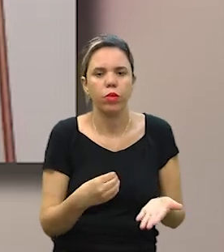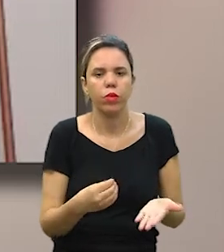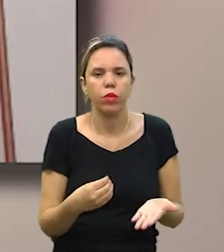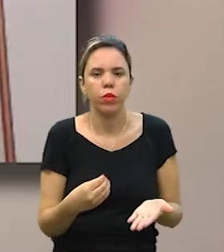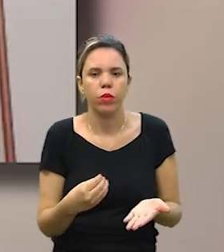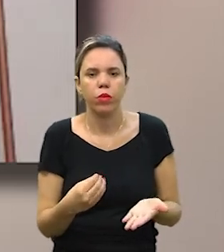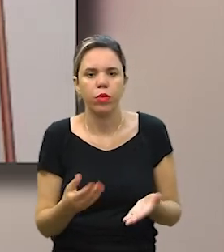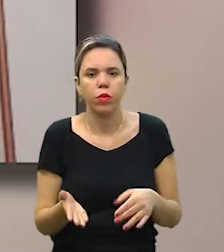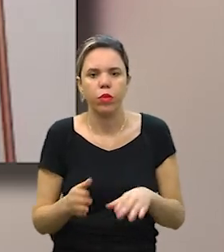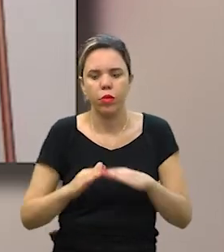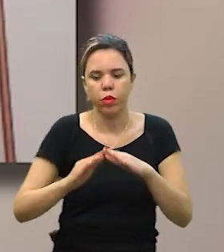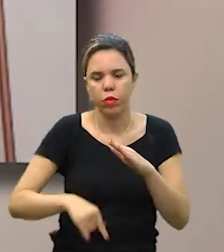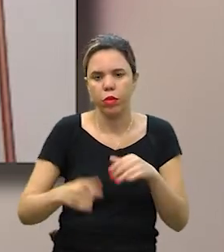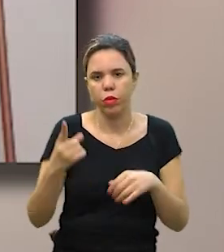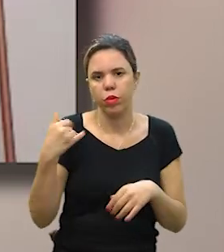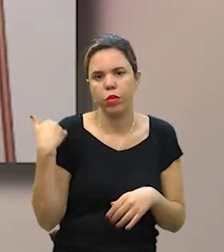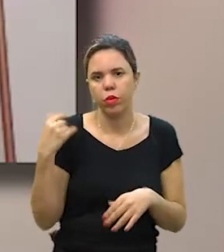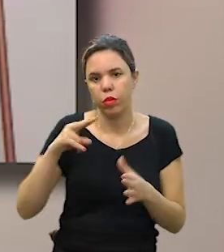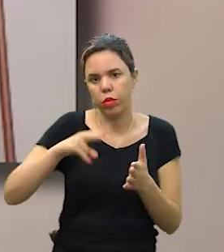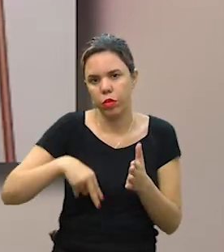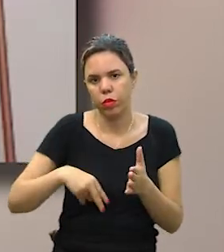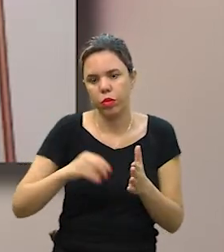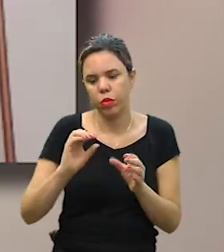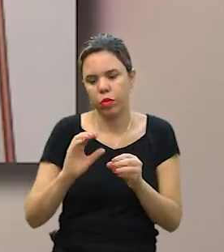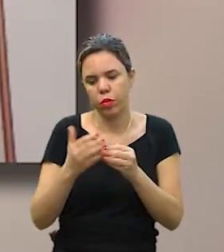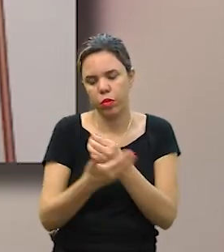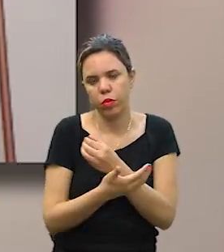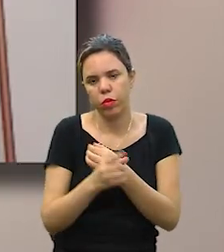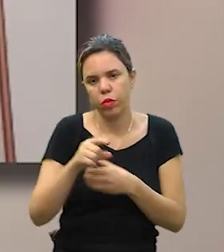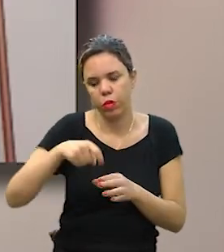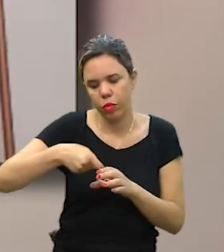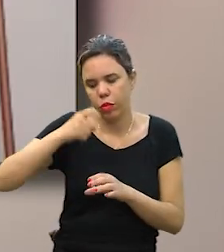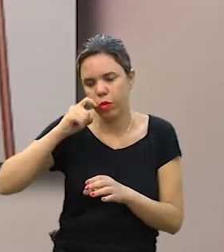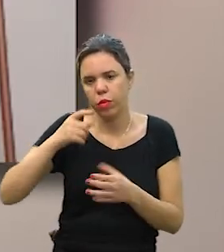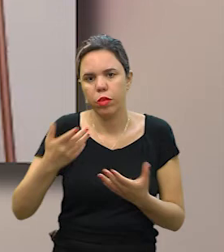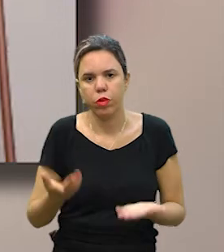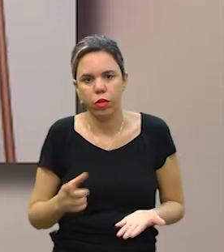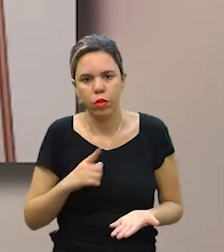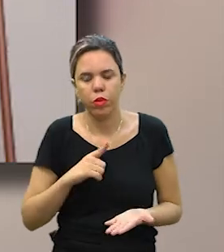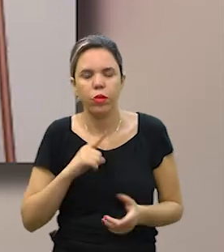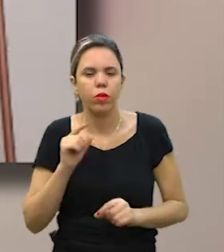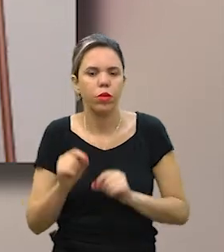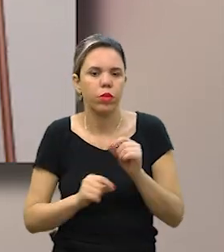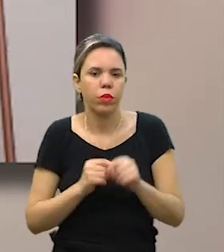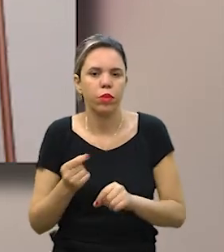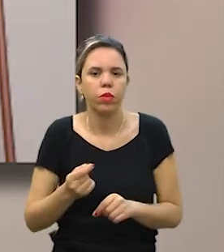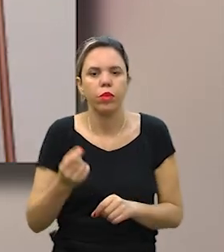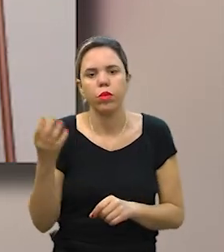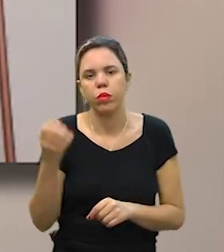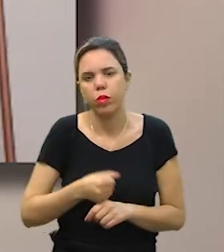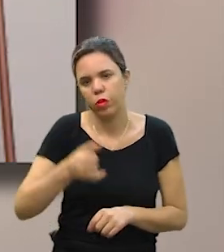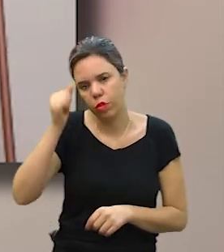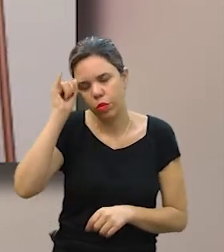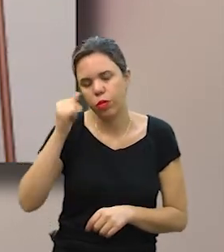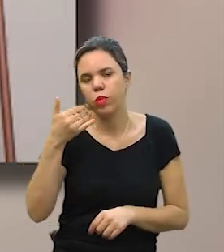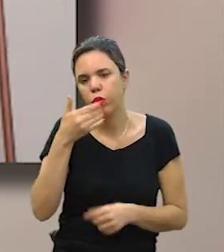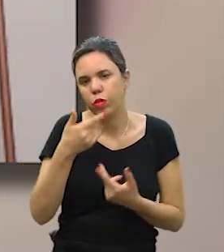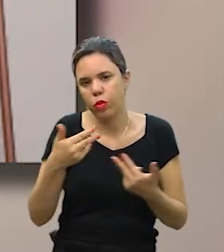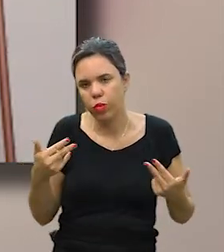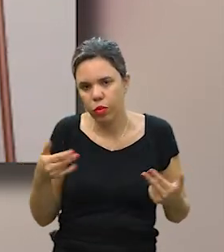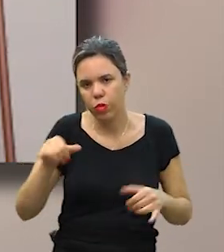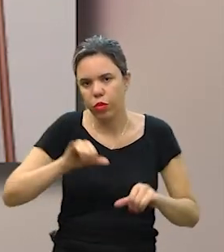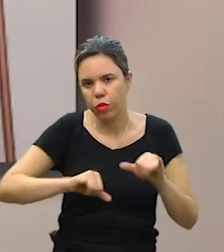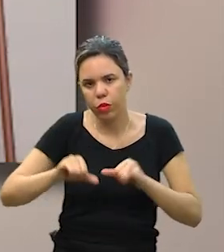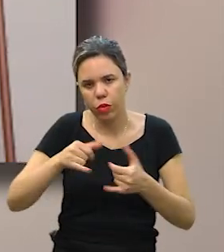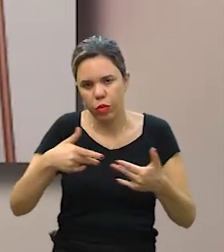seu filho menor de 1 ano? Leia a composição desse iogurte. Ele tem o quê? Leite de vaca,